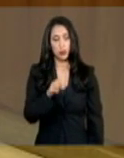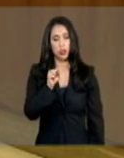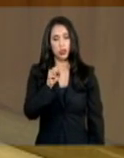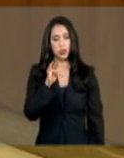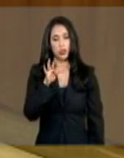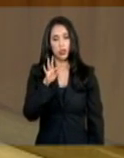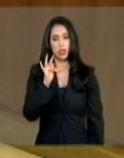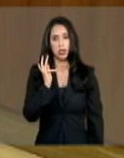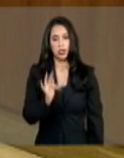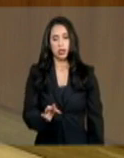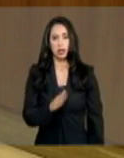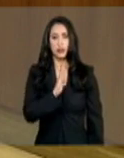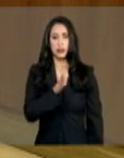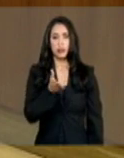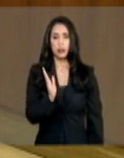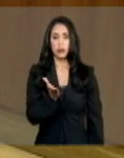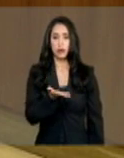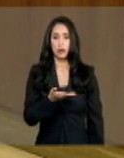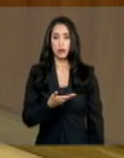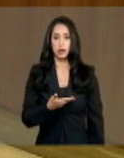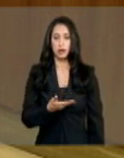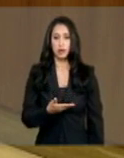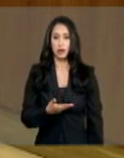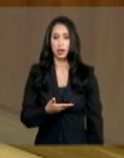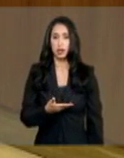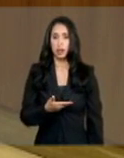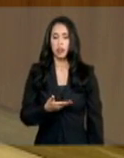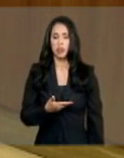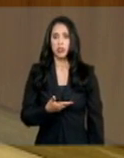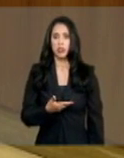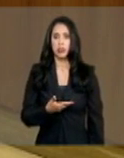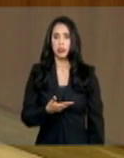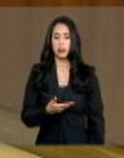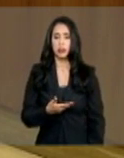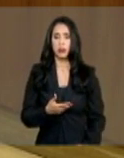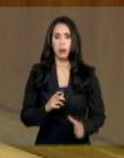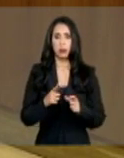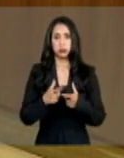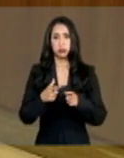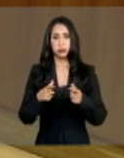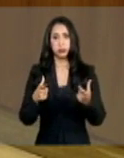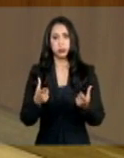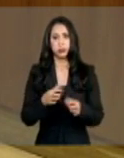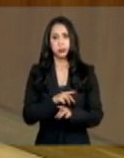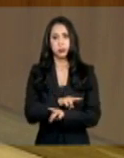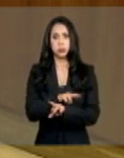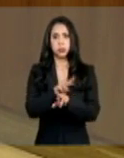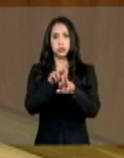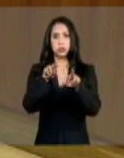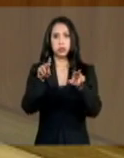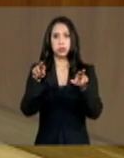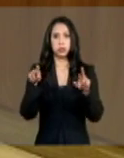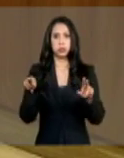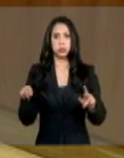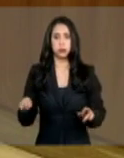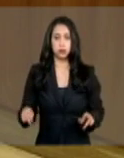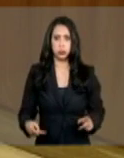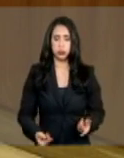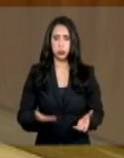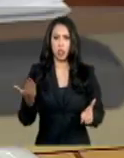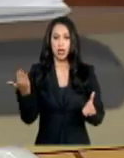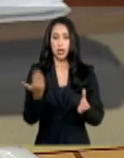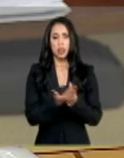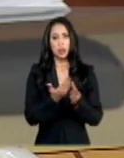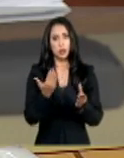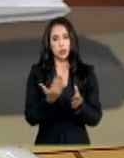suspendendo uma multiplicidade um sem número de procedimentos